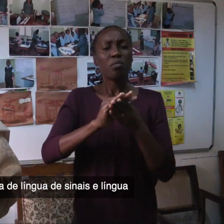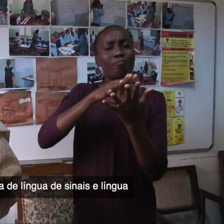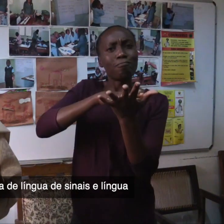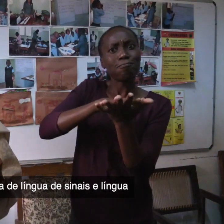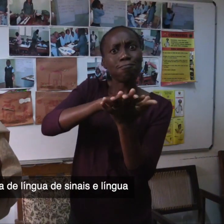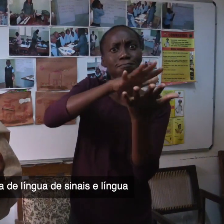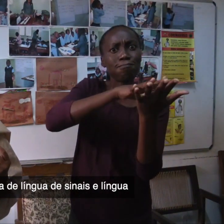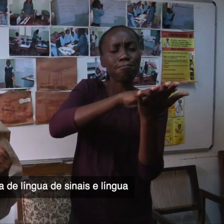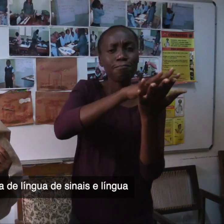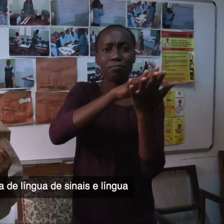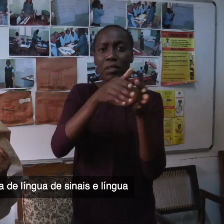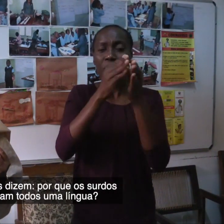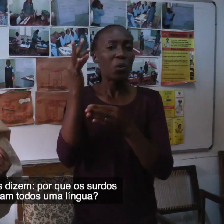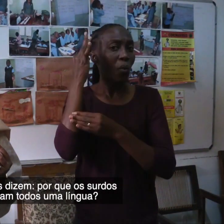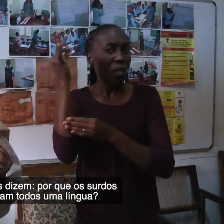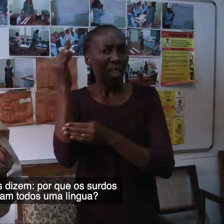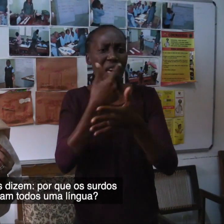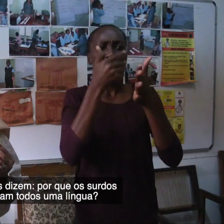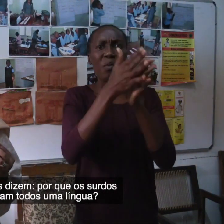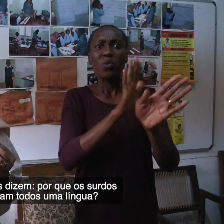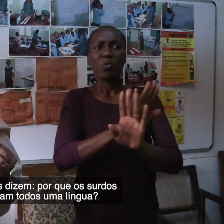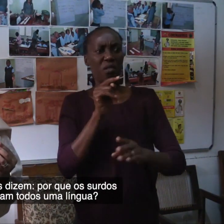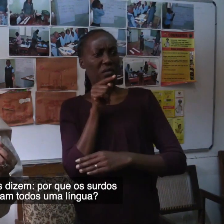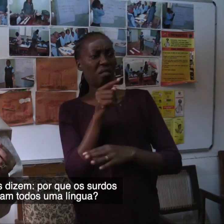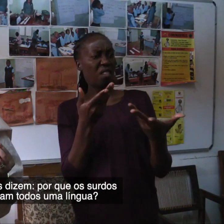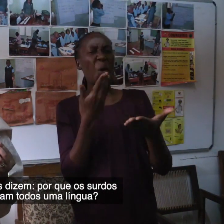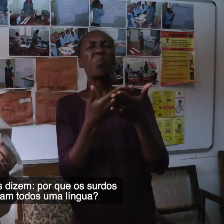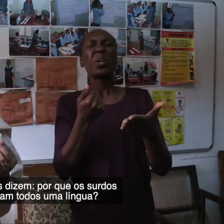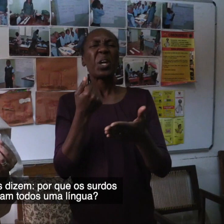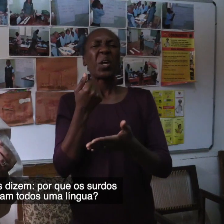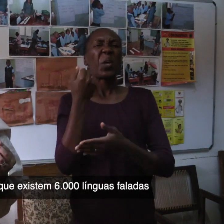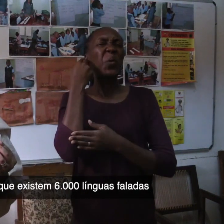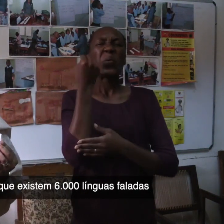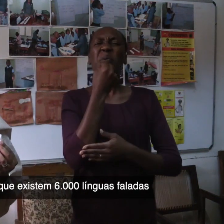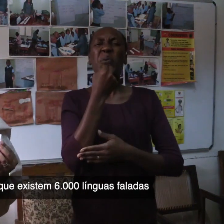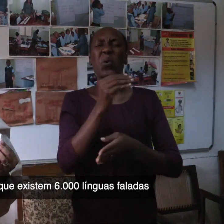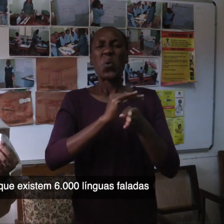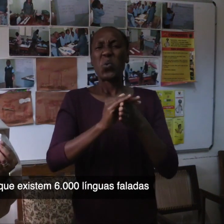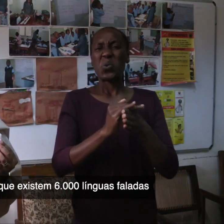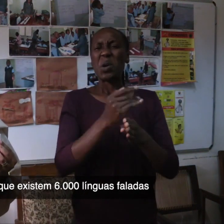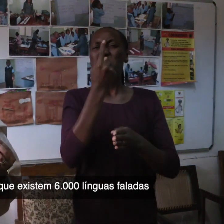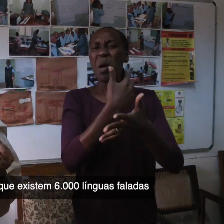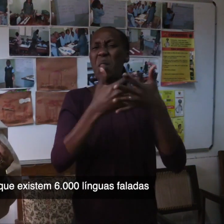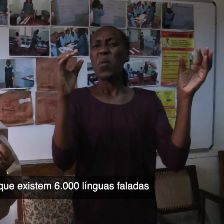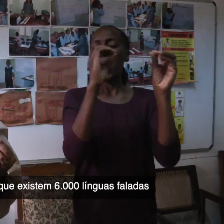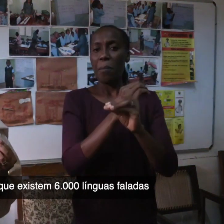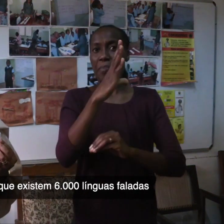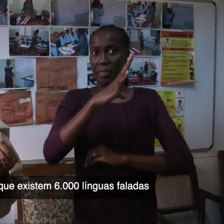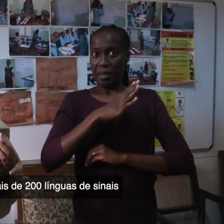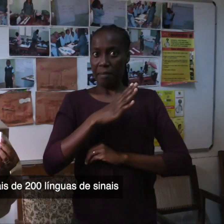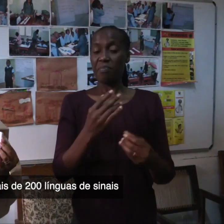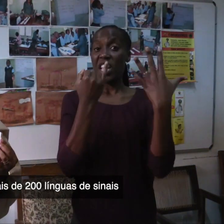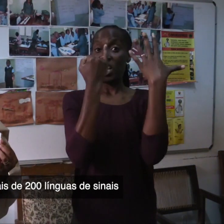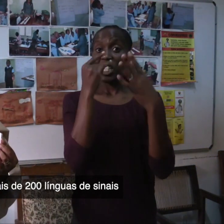ouvinte que não existe só uma língua de sinais, porque as pessoas dizem, ah, mas por que os surdos não falam todos uma língua? Da mesma forma que existem 6 mil línguas